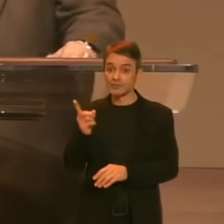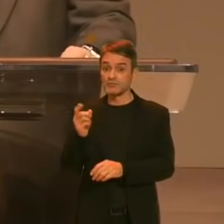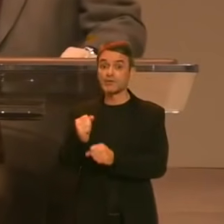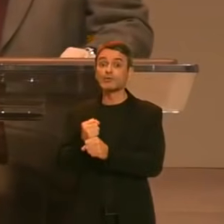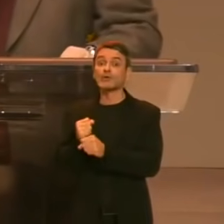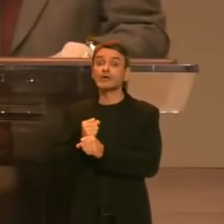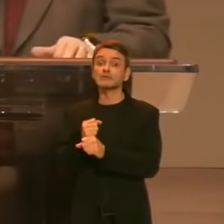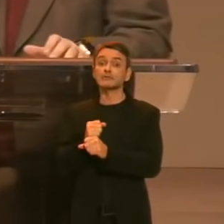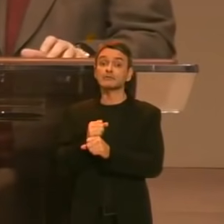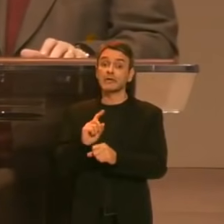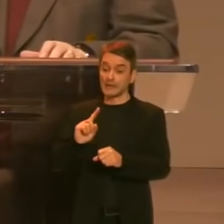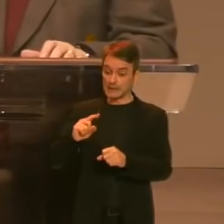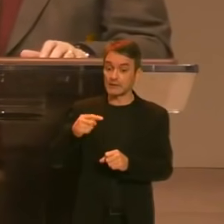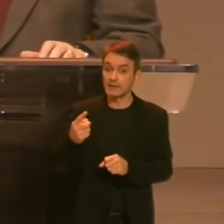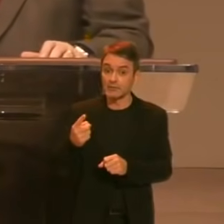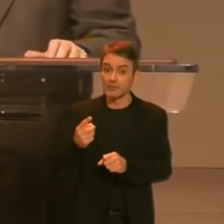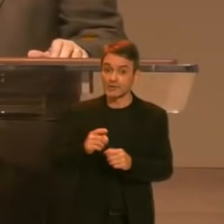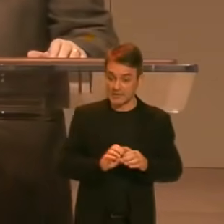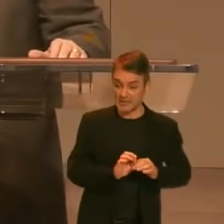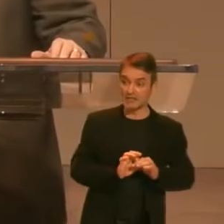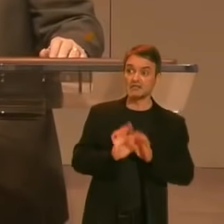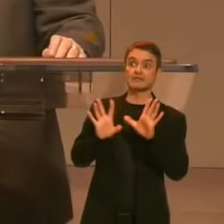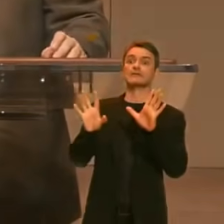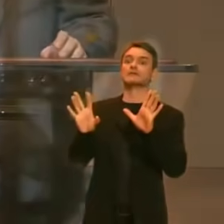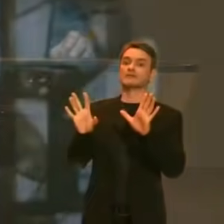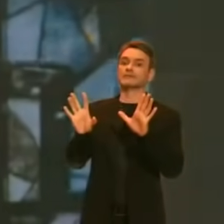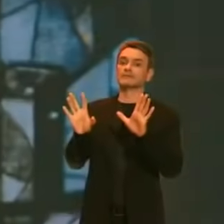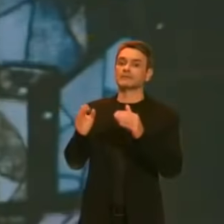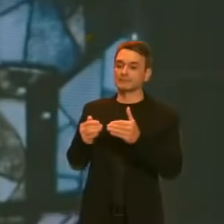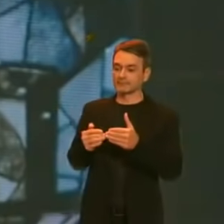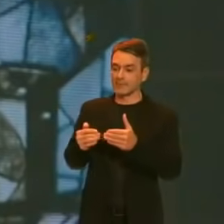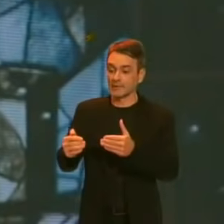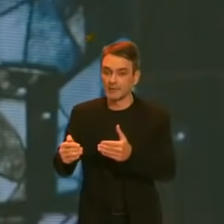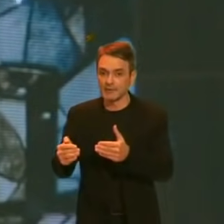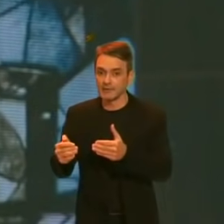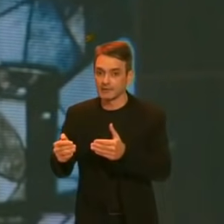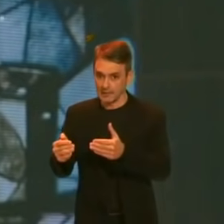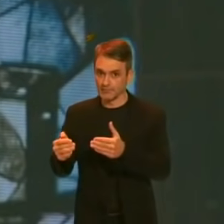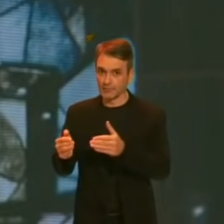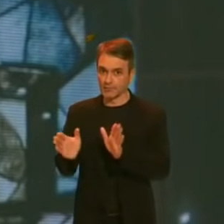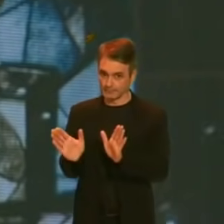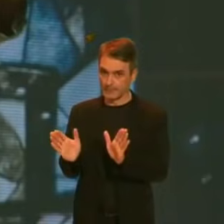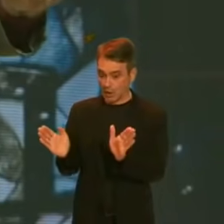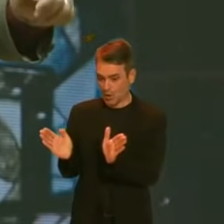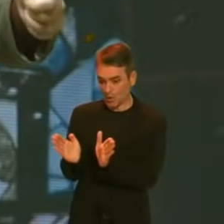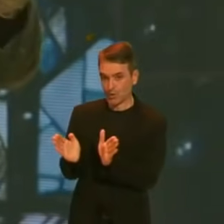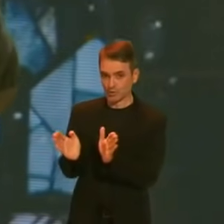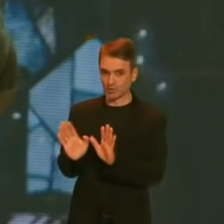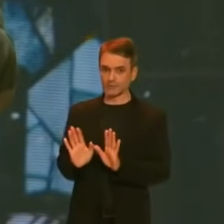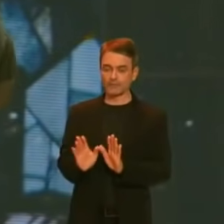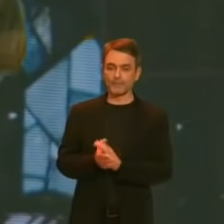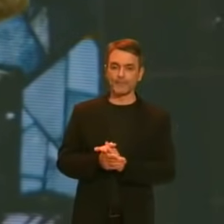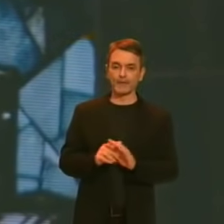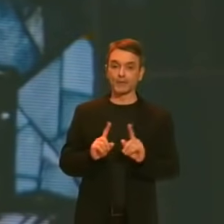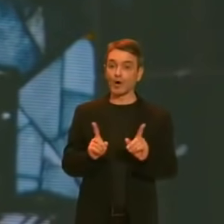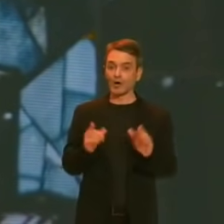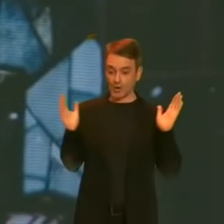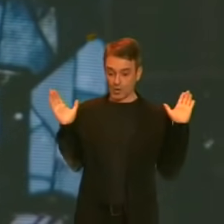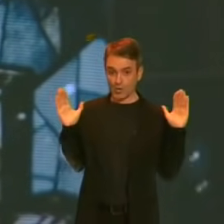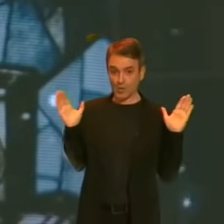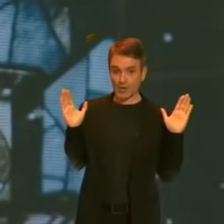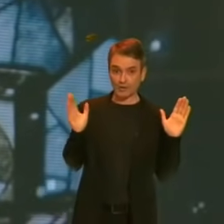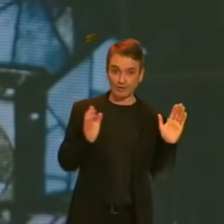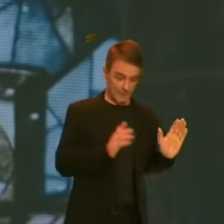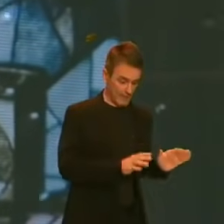necessário que ele seja solto por um pouco de tempo. Então, vem o anjo e desprende. Essa é a ideia